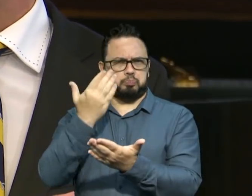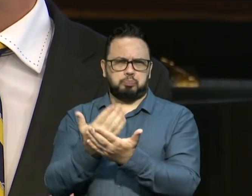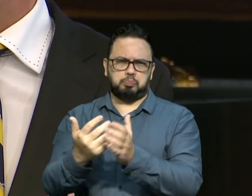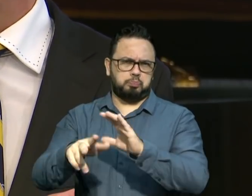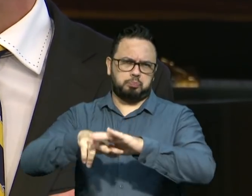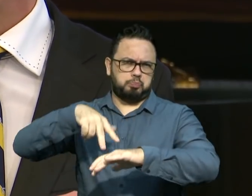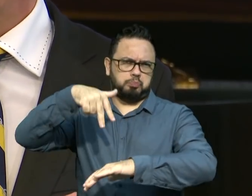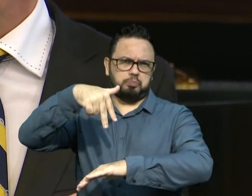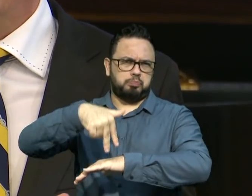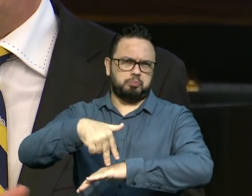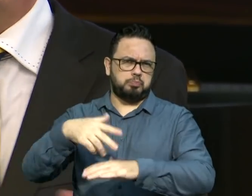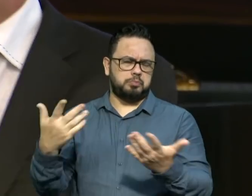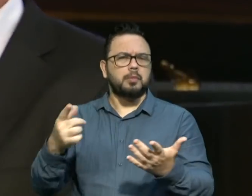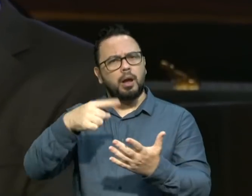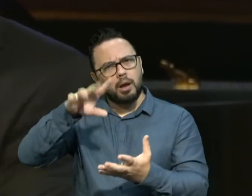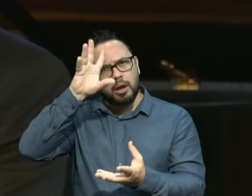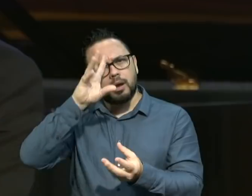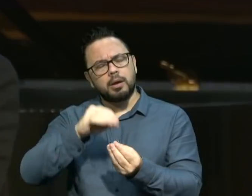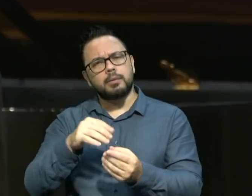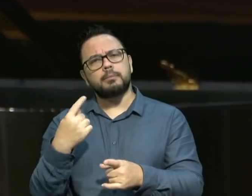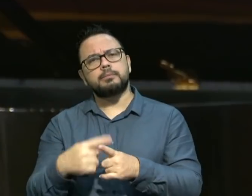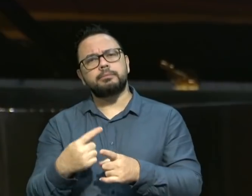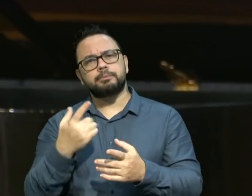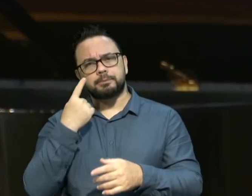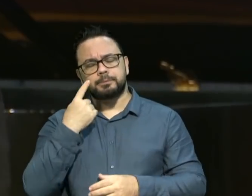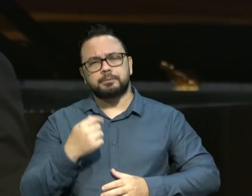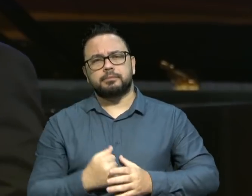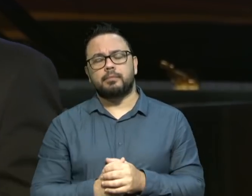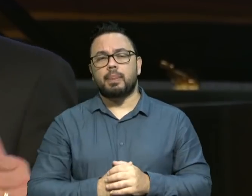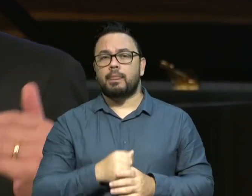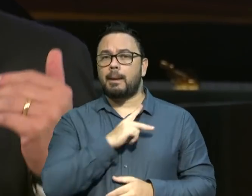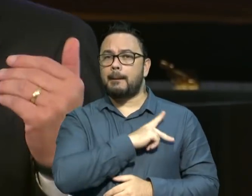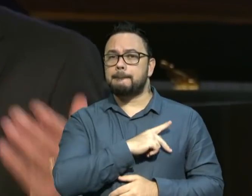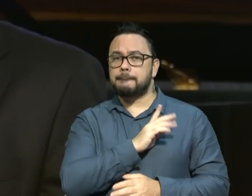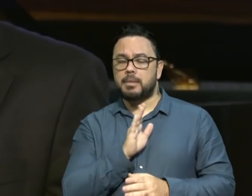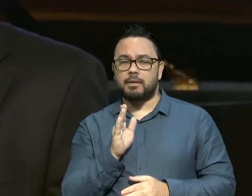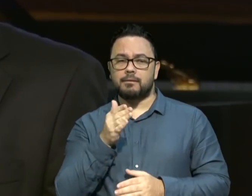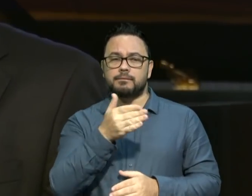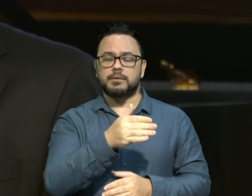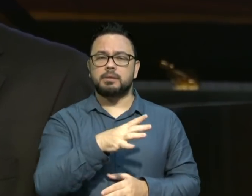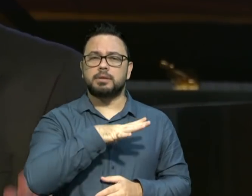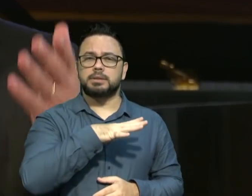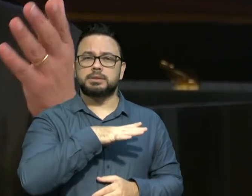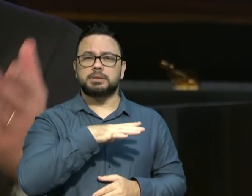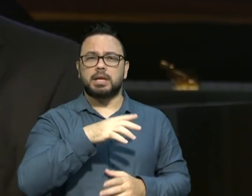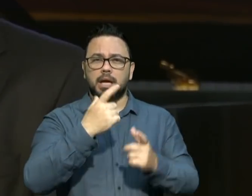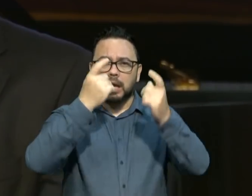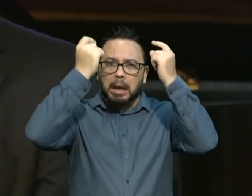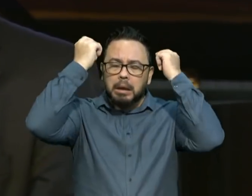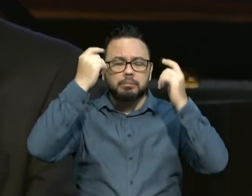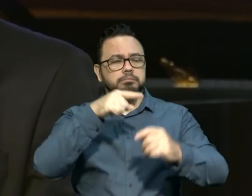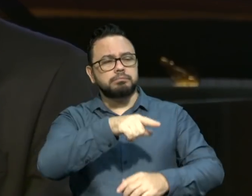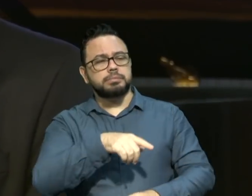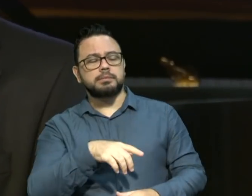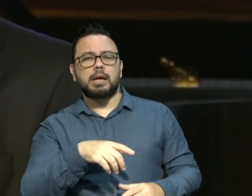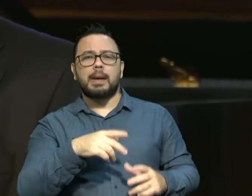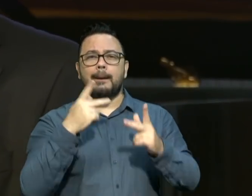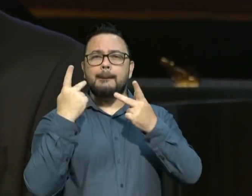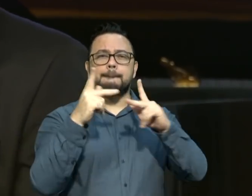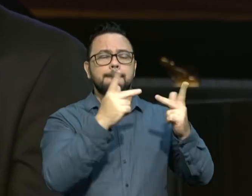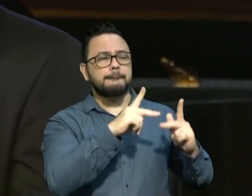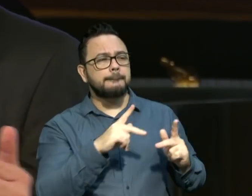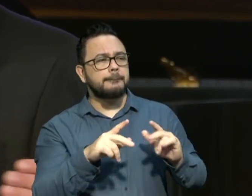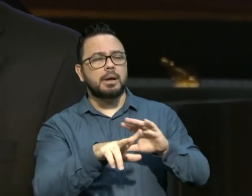você vai entender porque e quando o Paulo pega em Atenas sobre a ressurreição de Cristo que era o fundamento do Evangelho